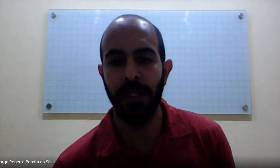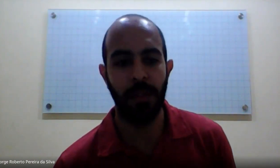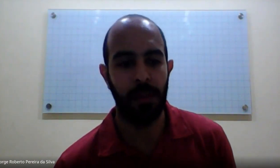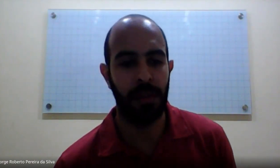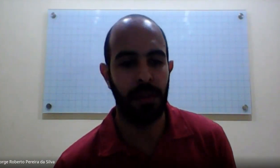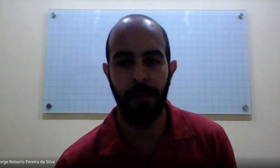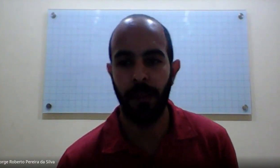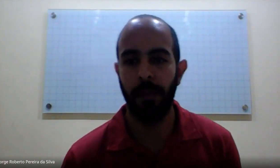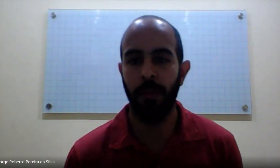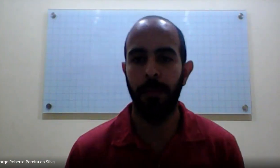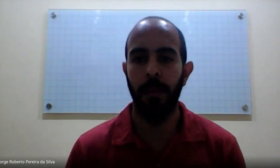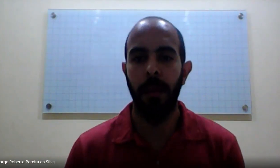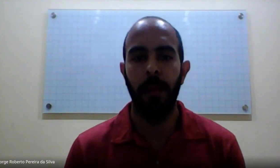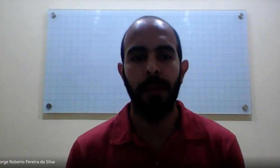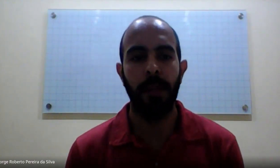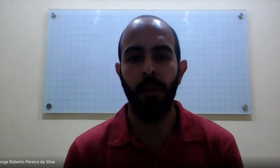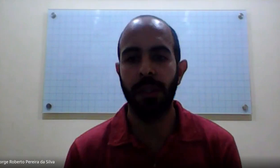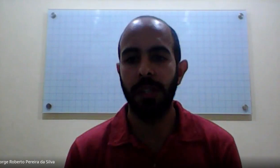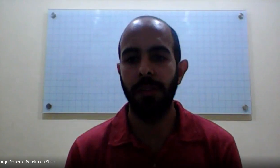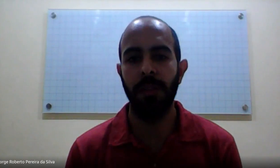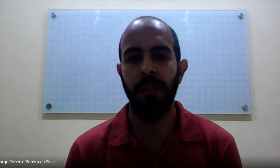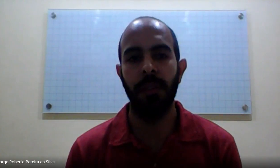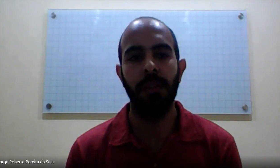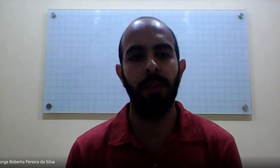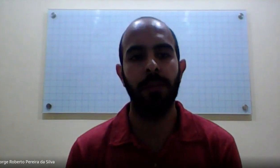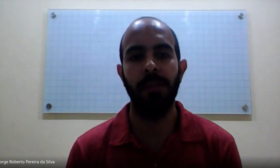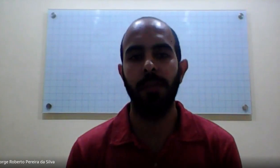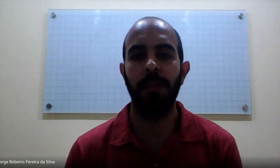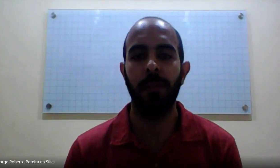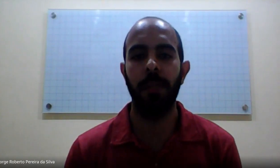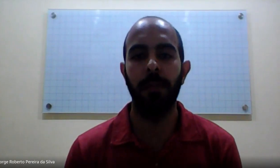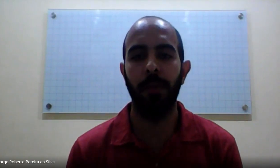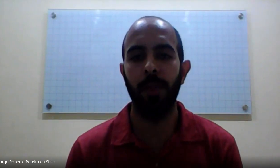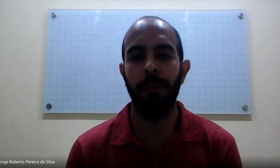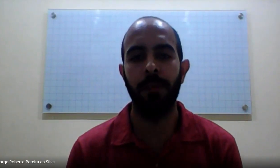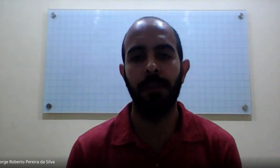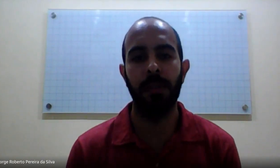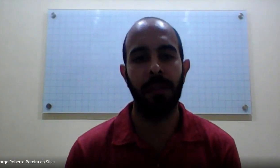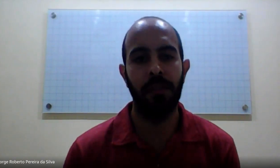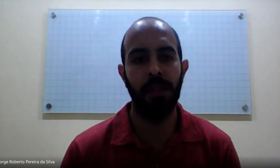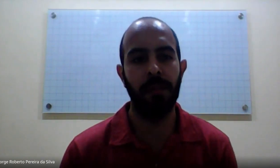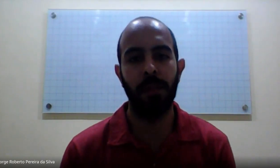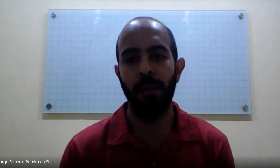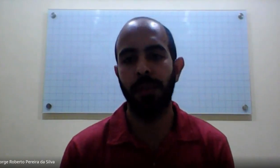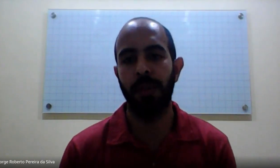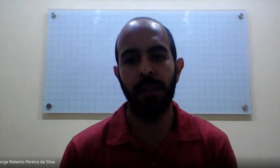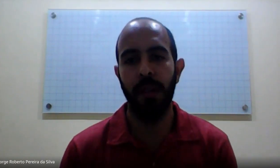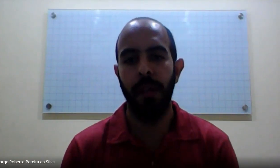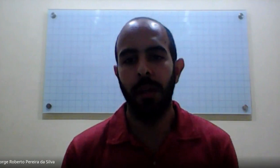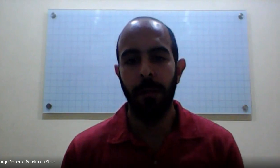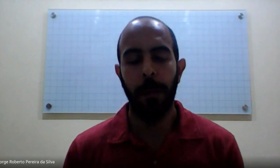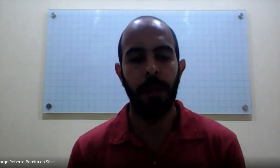de forma síncrona, né? Então, eu vou passar algumas questõezinhas aqui de forma síncrona, mandar um formulário para vocês, e aí vocês vão ter